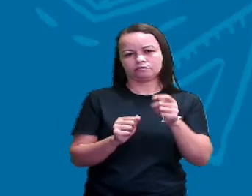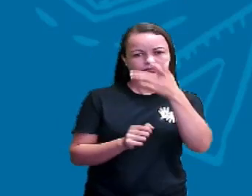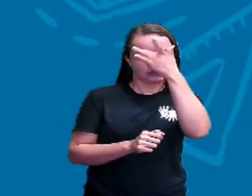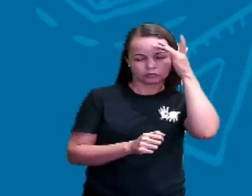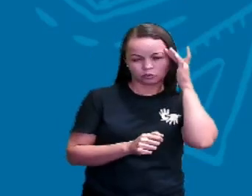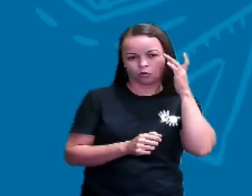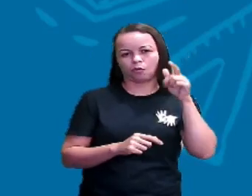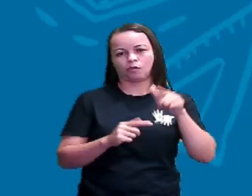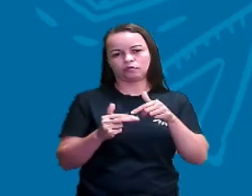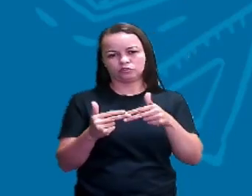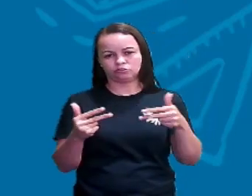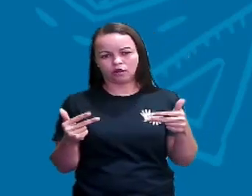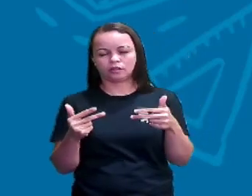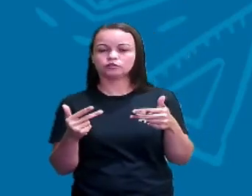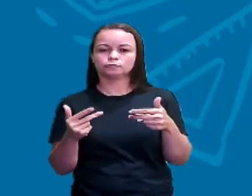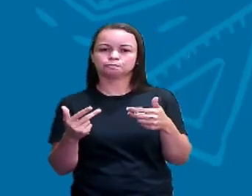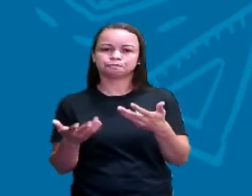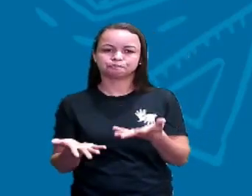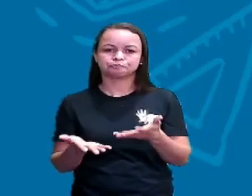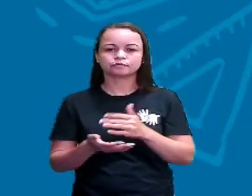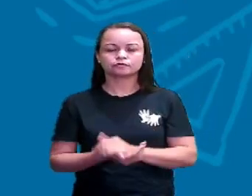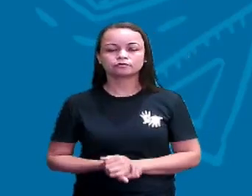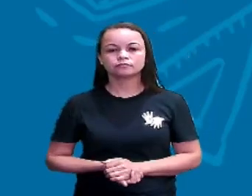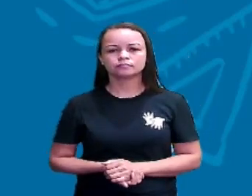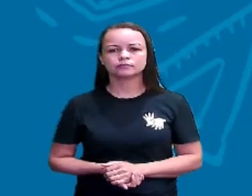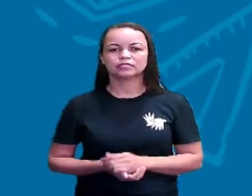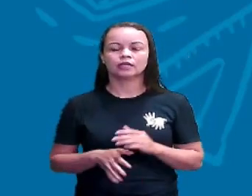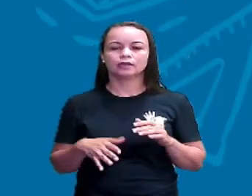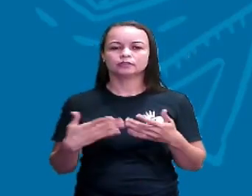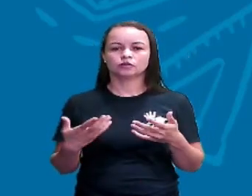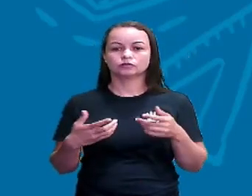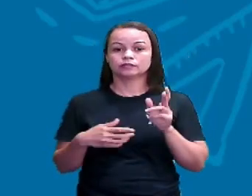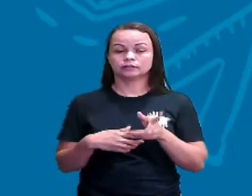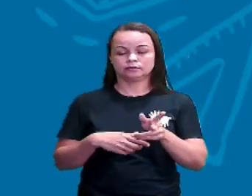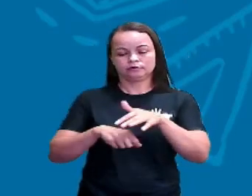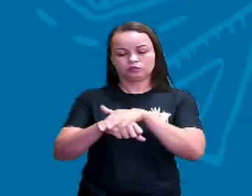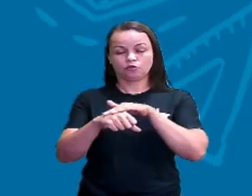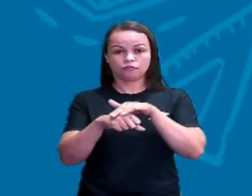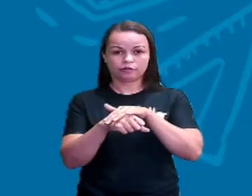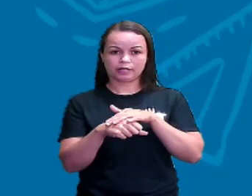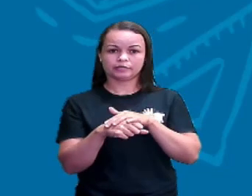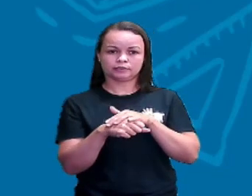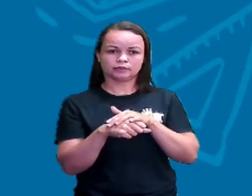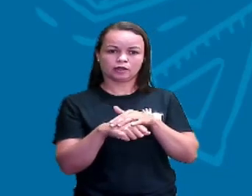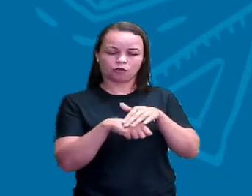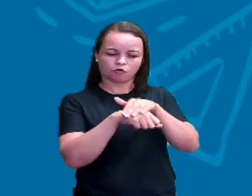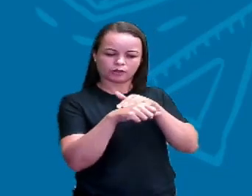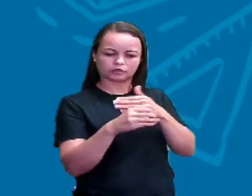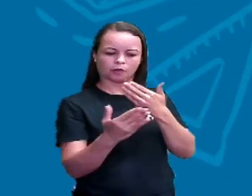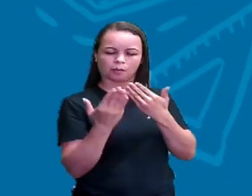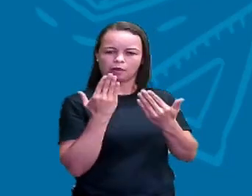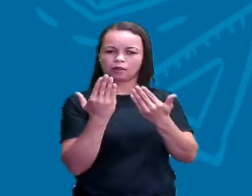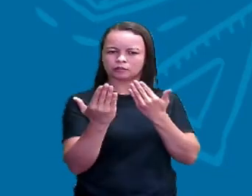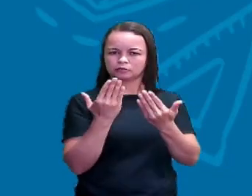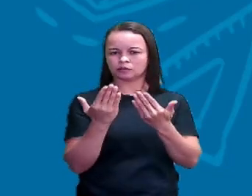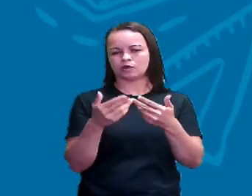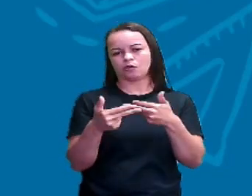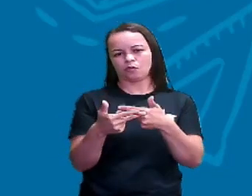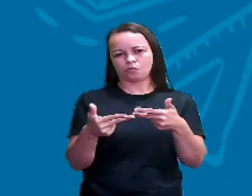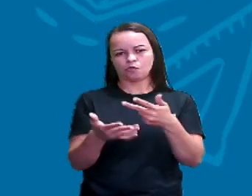uma situação. Então, sempre que a gente conversa com alguém sobre alguma